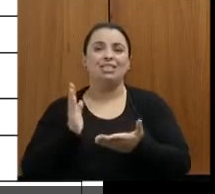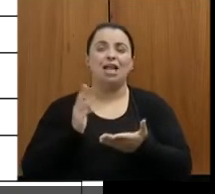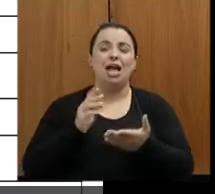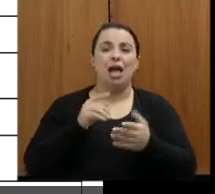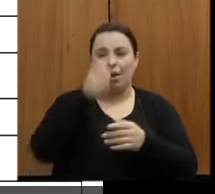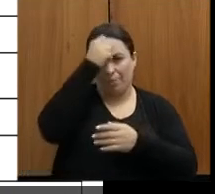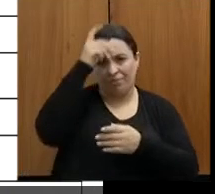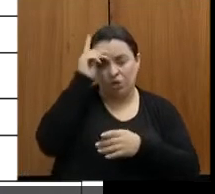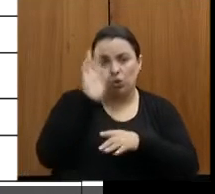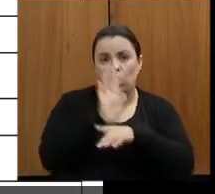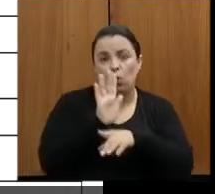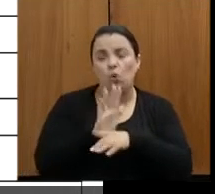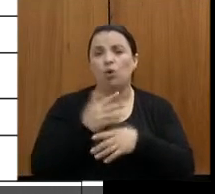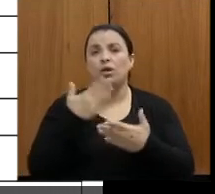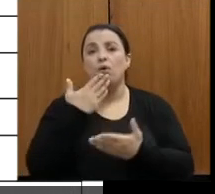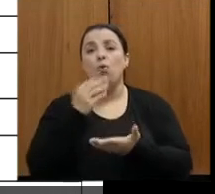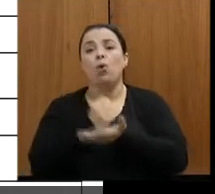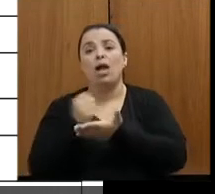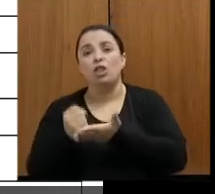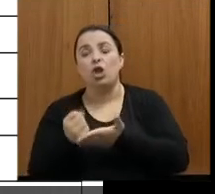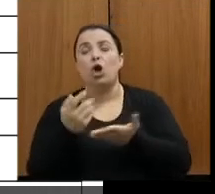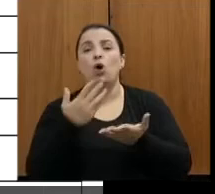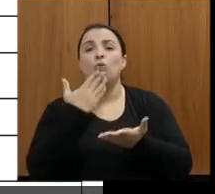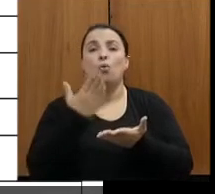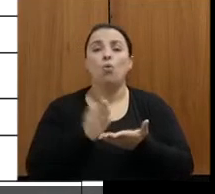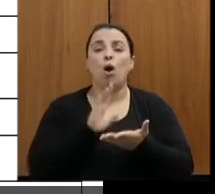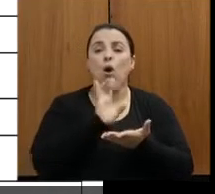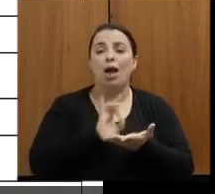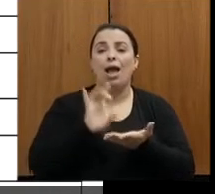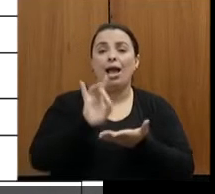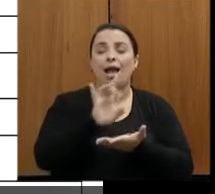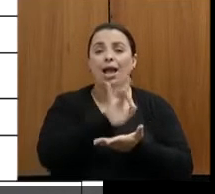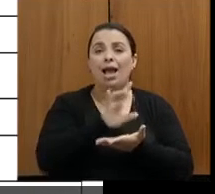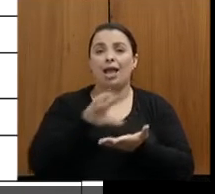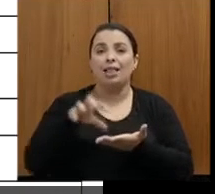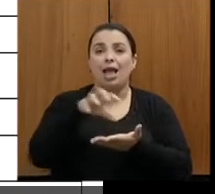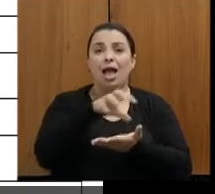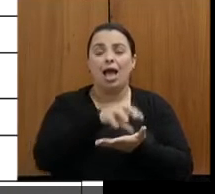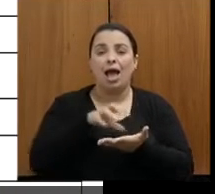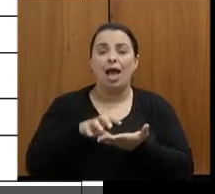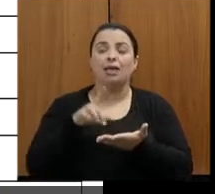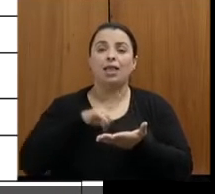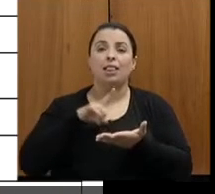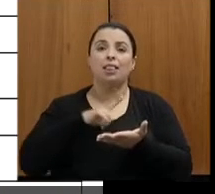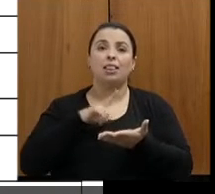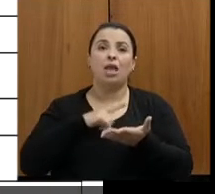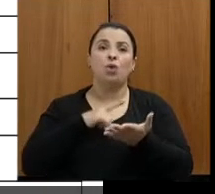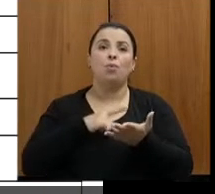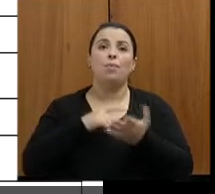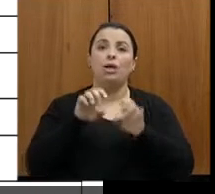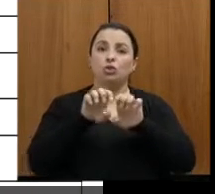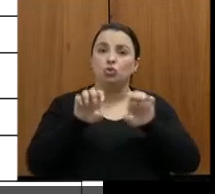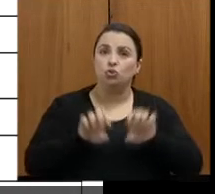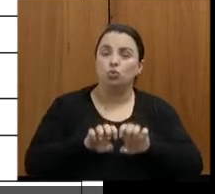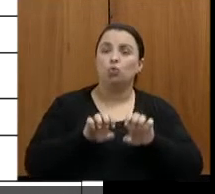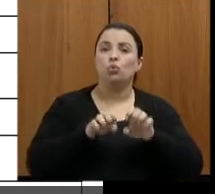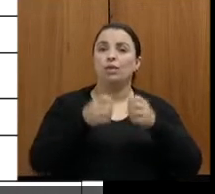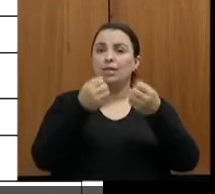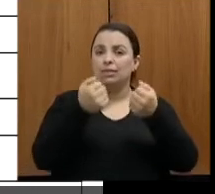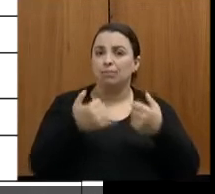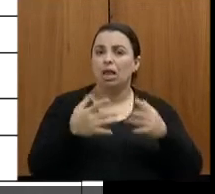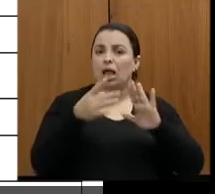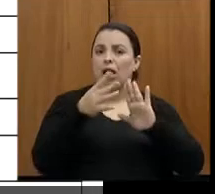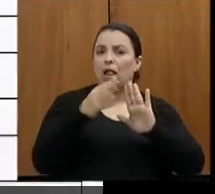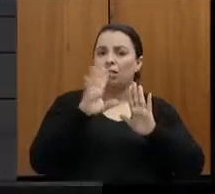faz dentro do plano de trabalho. Então, para cada área que nós assumimos, gente tem uma estrutura dessa, onde a gente define os